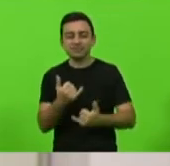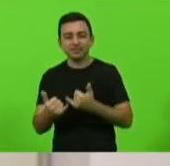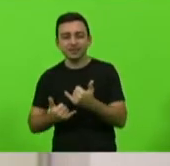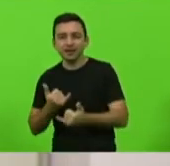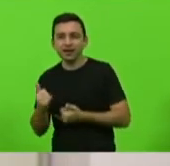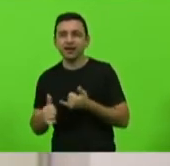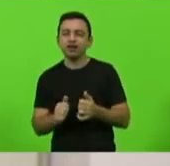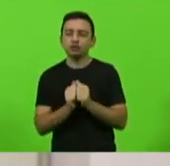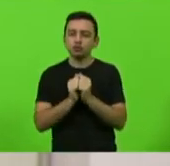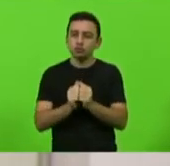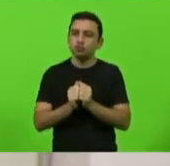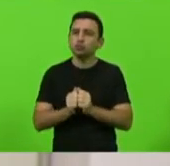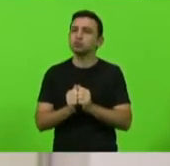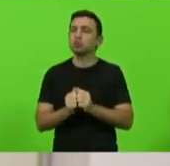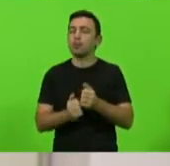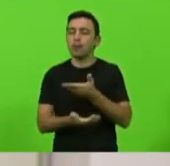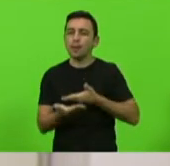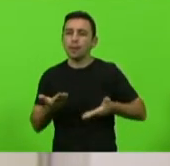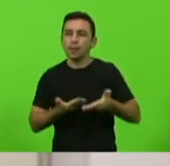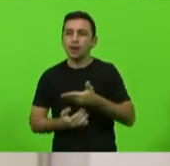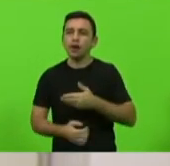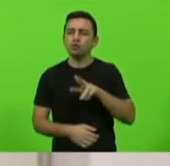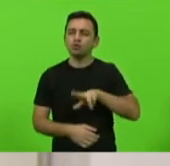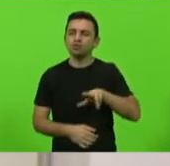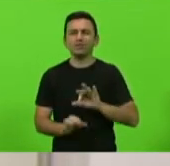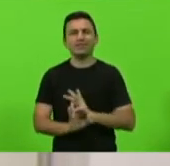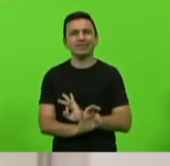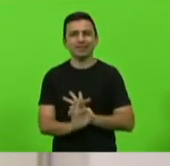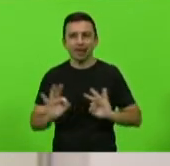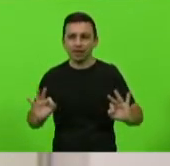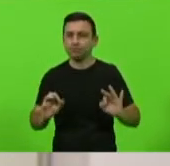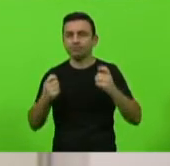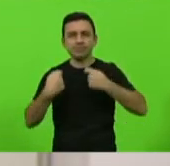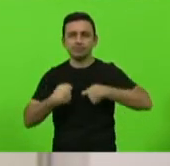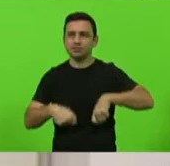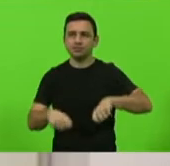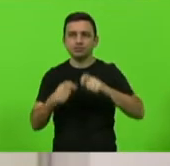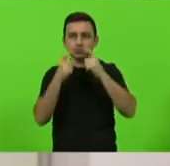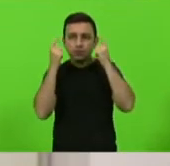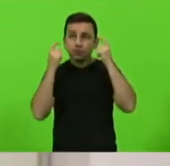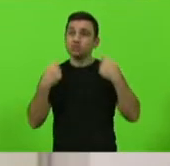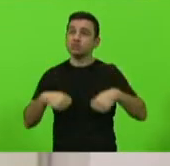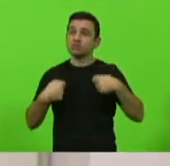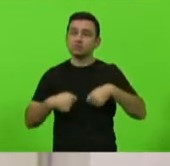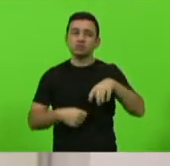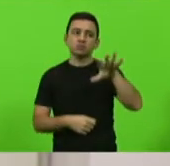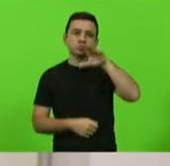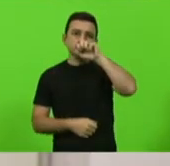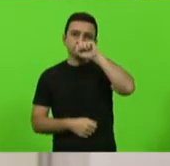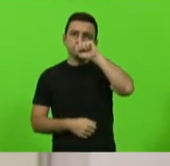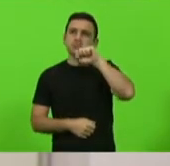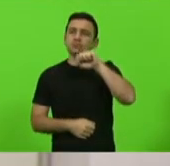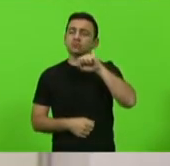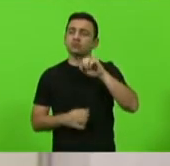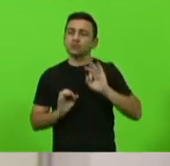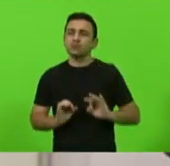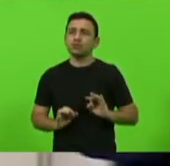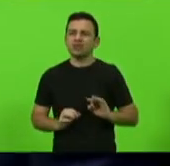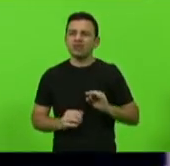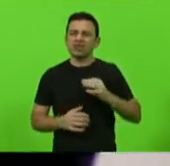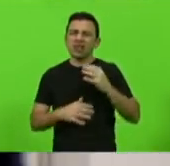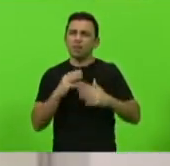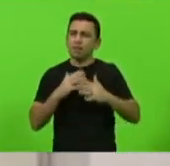o uso da máscara. Né? As pessoas precisam respirar oxigênio e isso atrapalha a